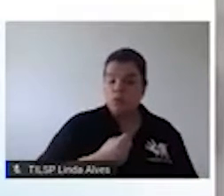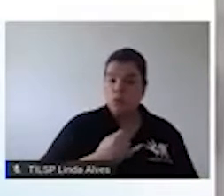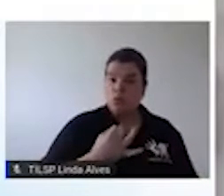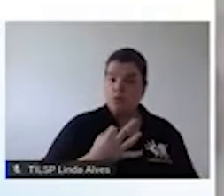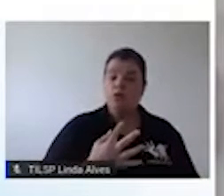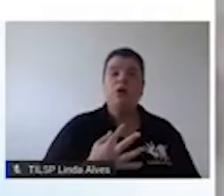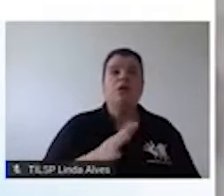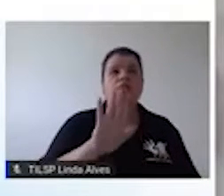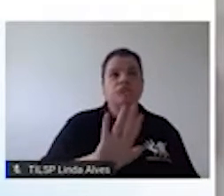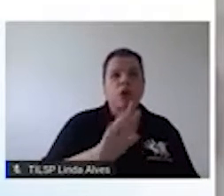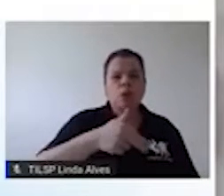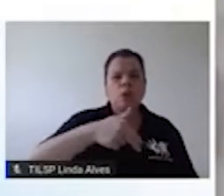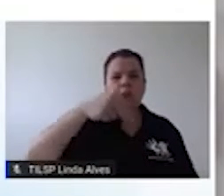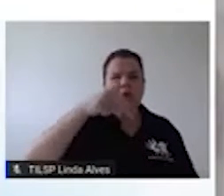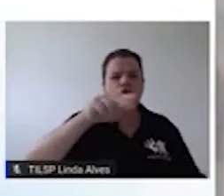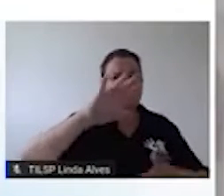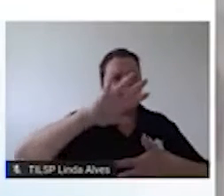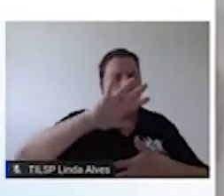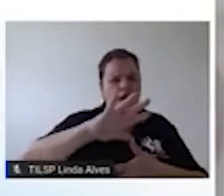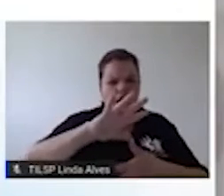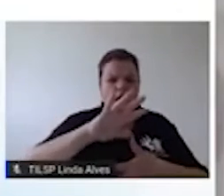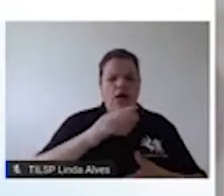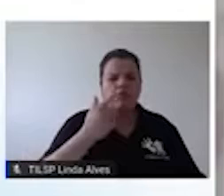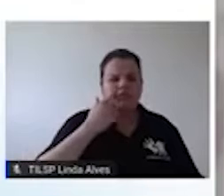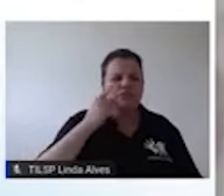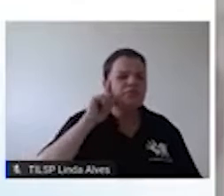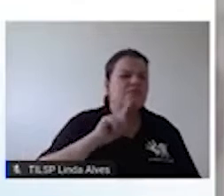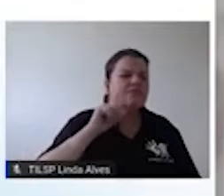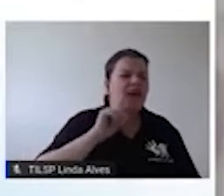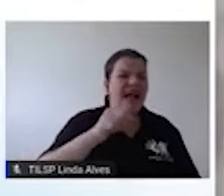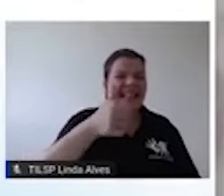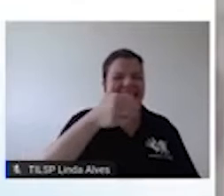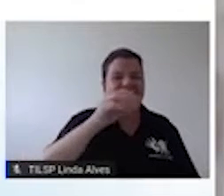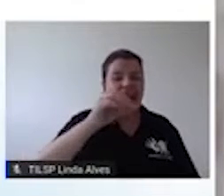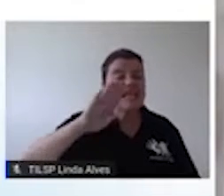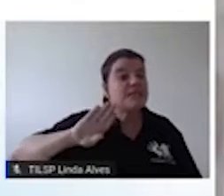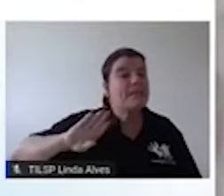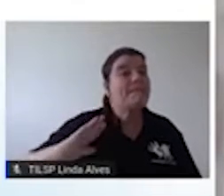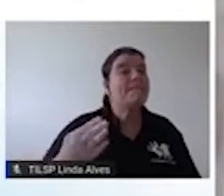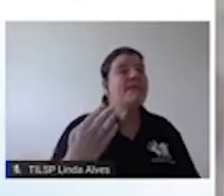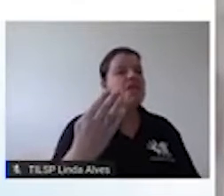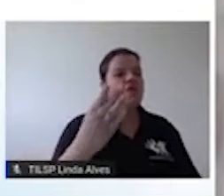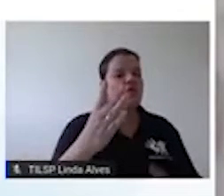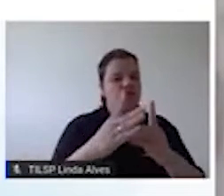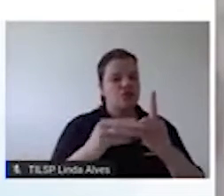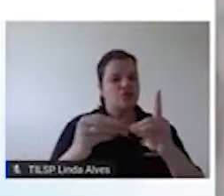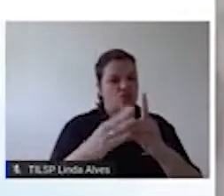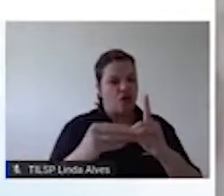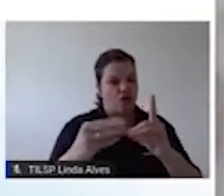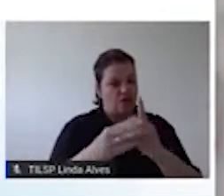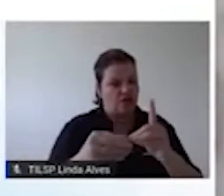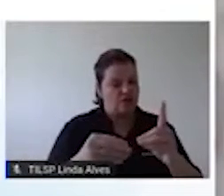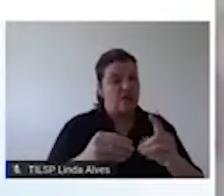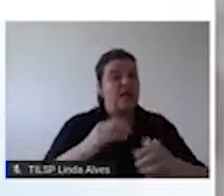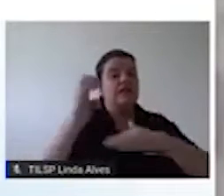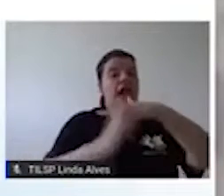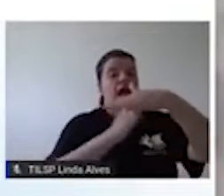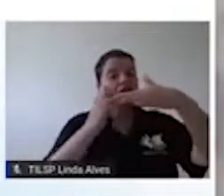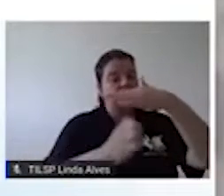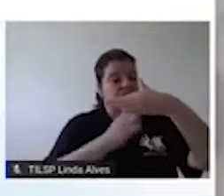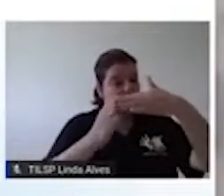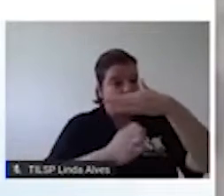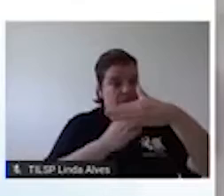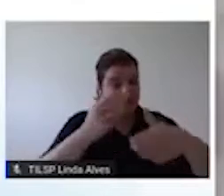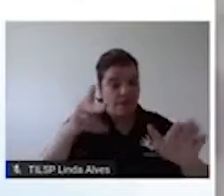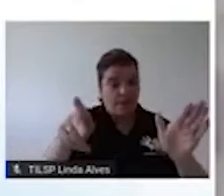governo norte-americano desembolsou alguma coisa como 10 bilhões de dólares nas empresas farmacêuticas